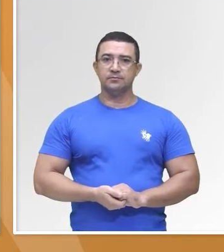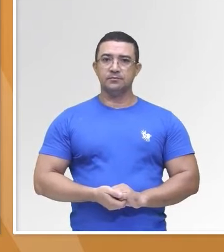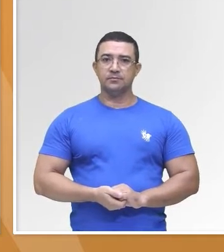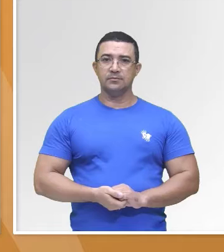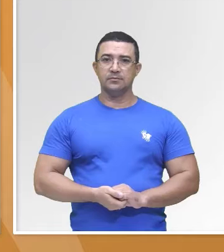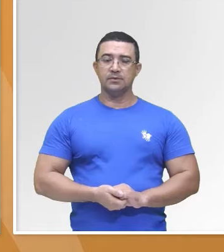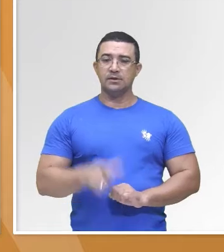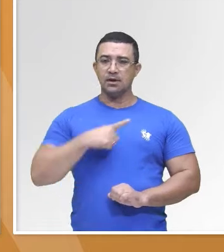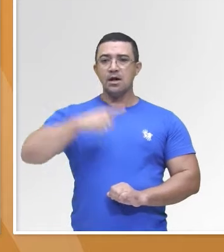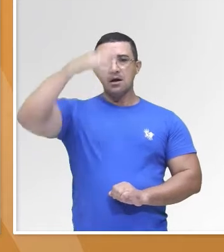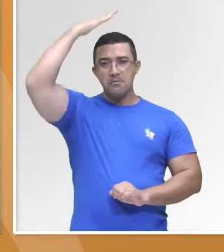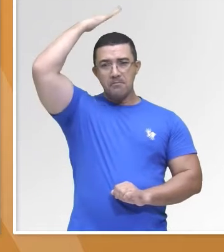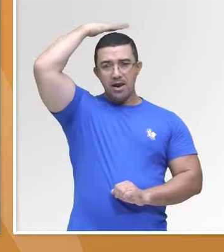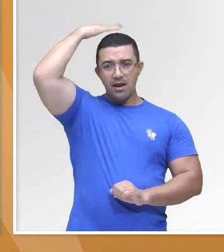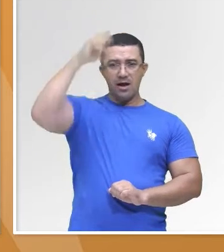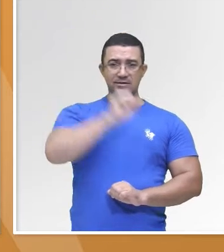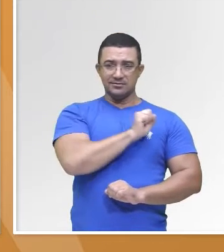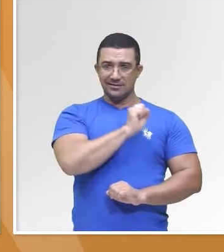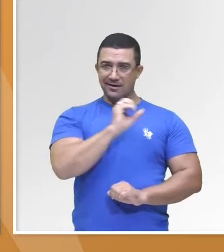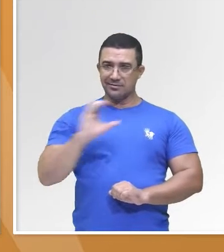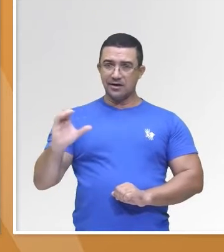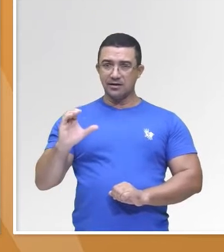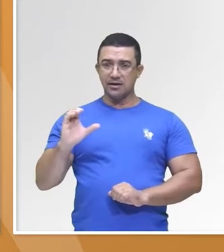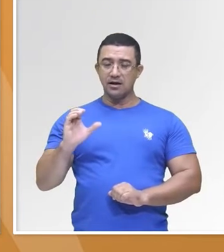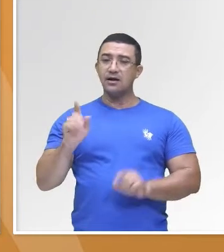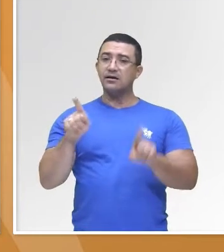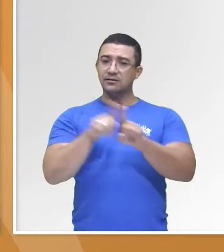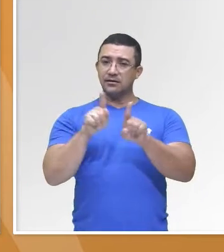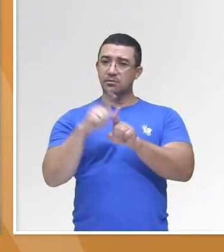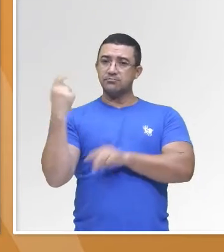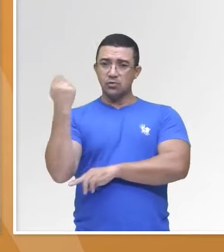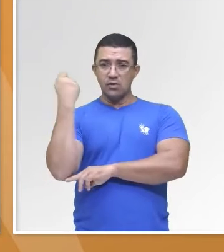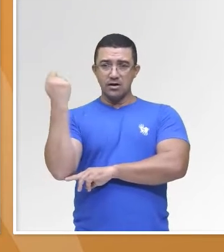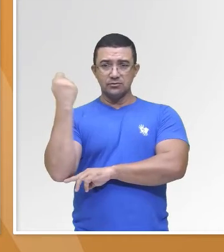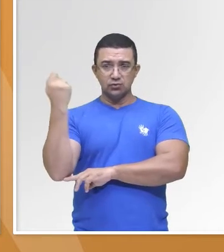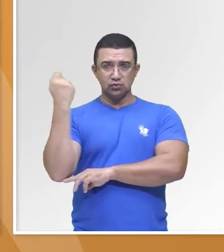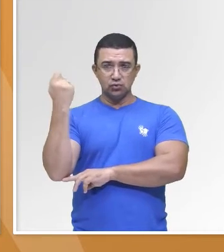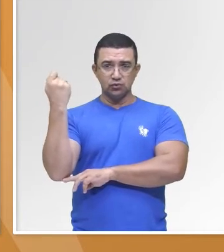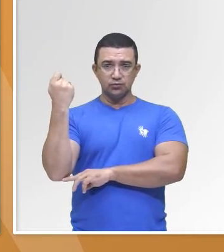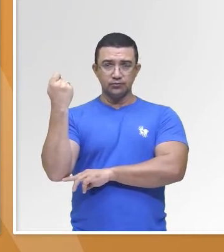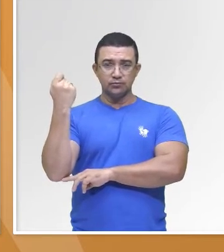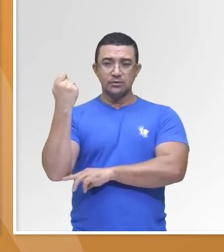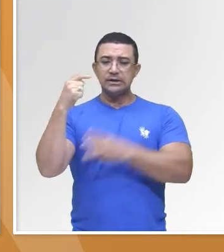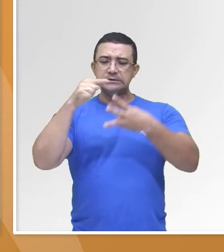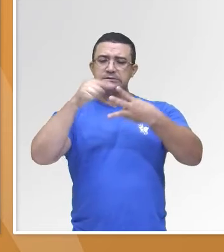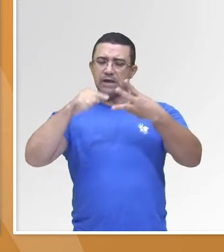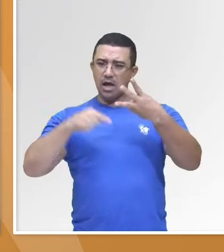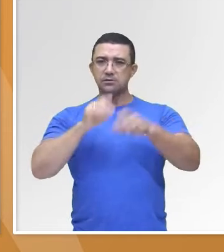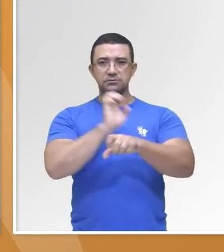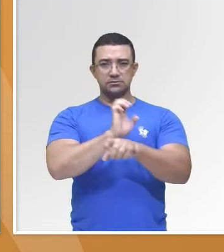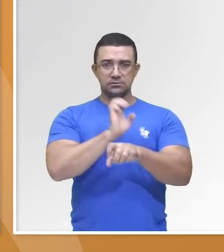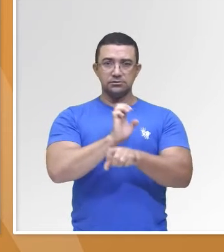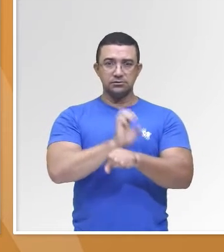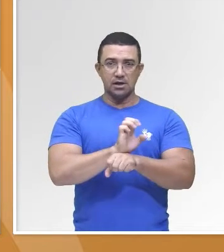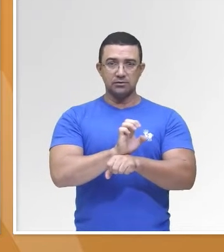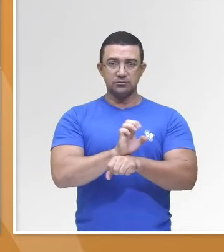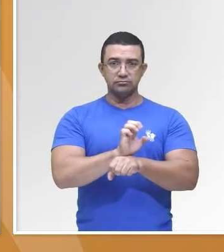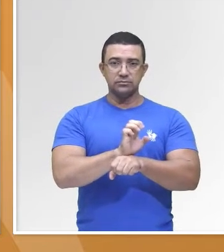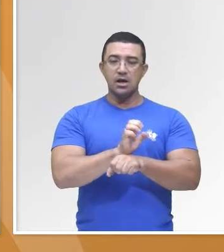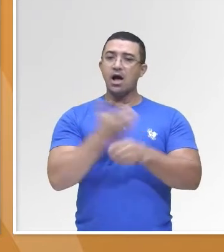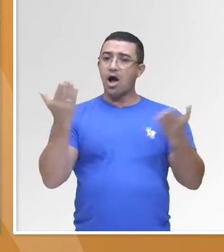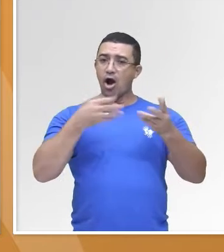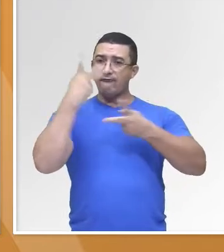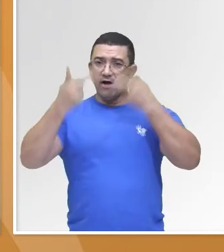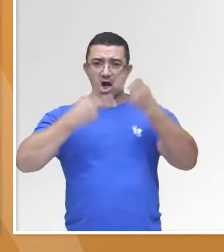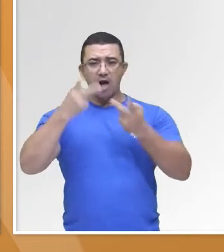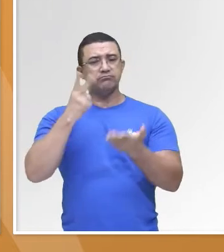tá? Paraná, Santa Catarina e o Rio Grande do Sul, tá? Esses 3 estados que é o que a gente vai falar bastante.